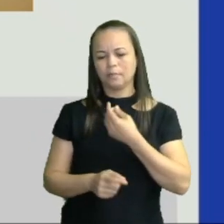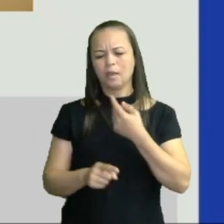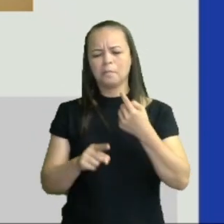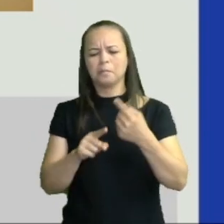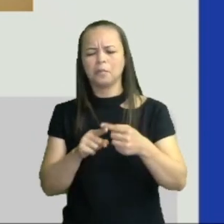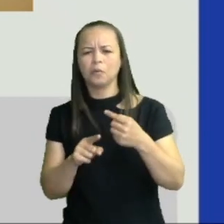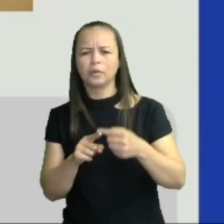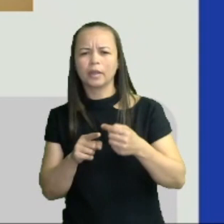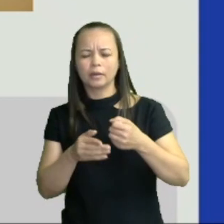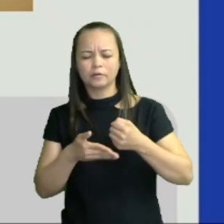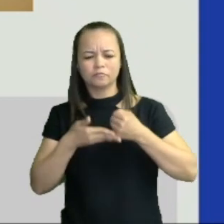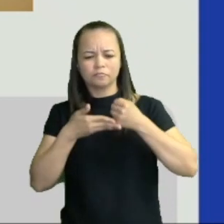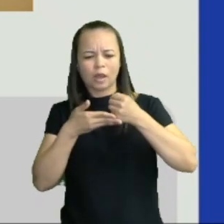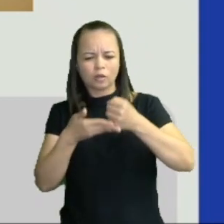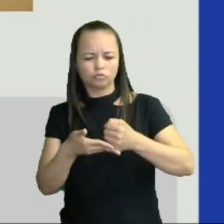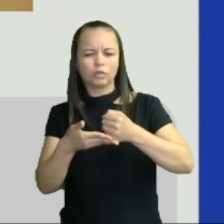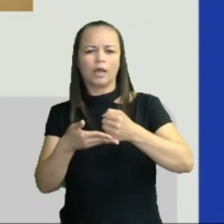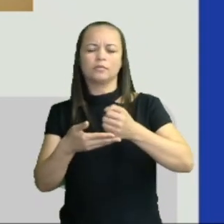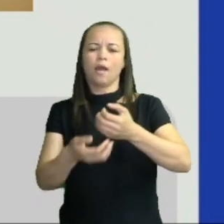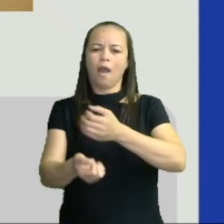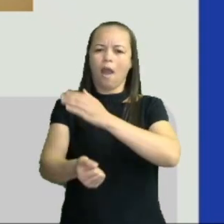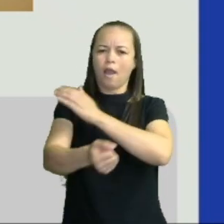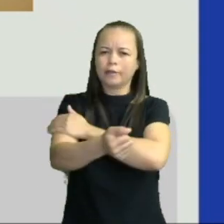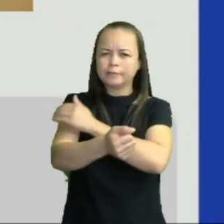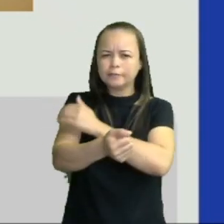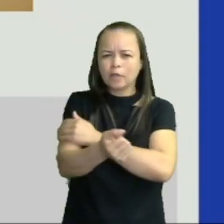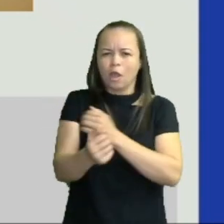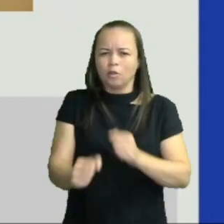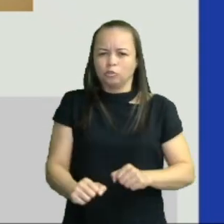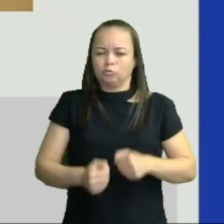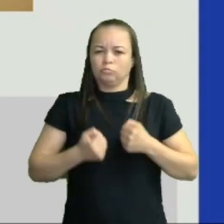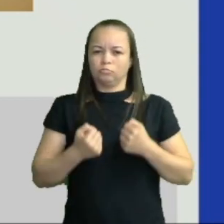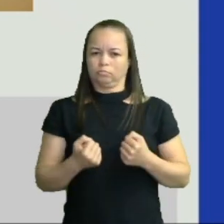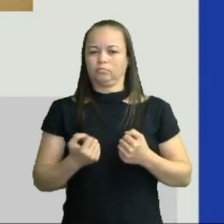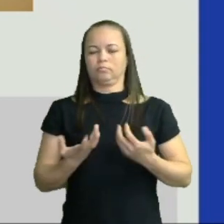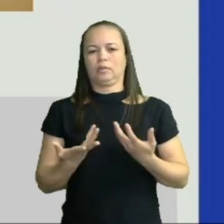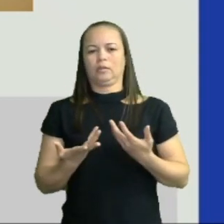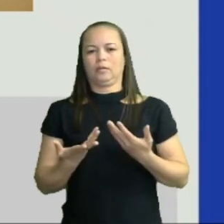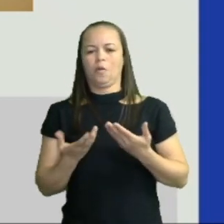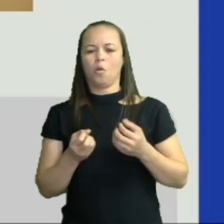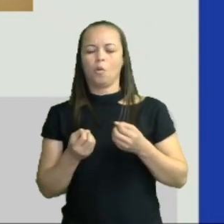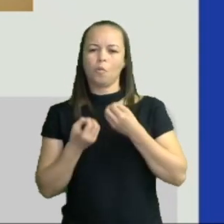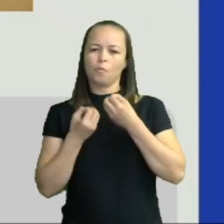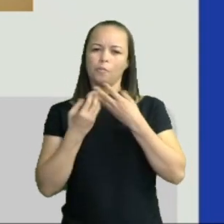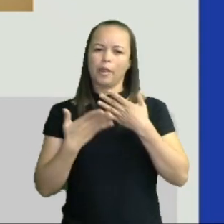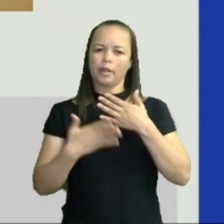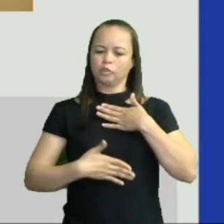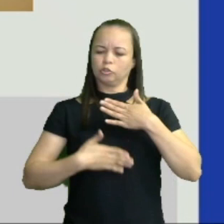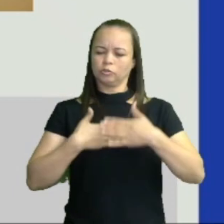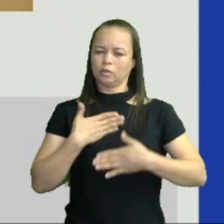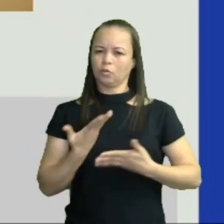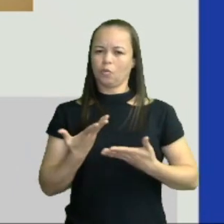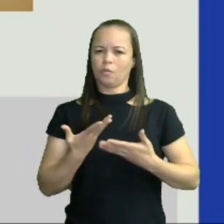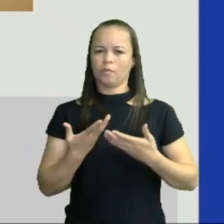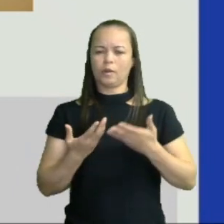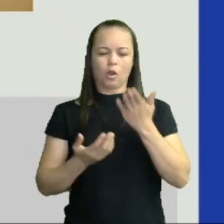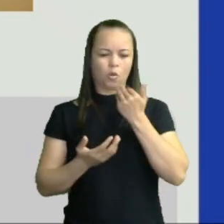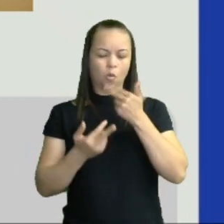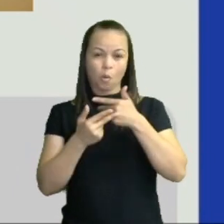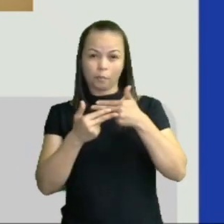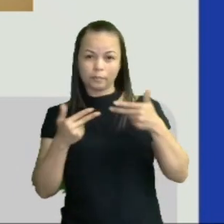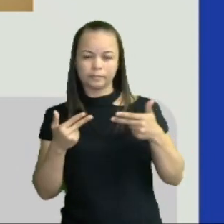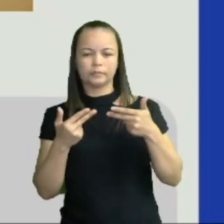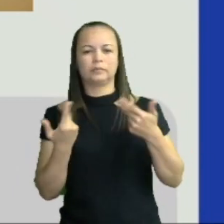de fornecer energia, bem-estar, através de uma boa alimentação, é possível prevenir,